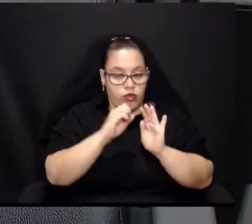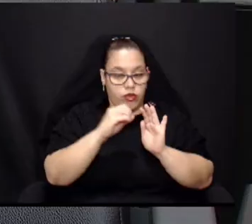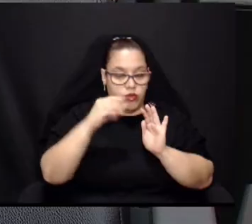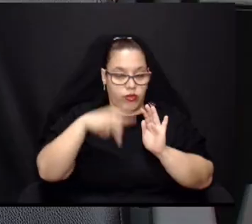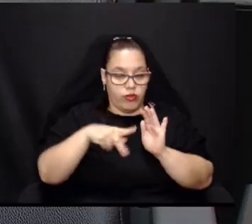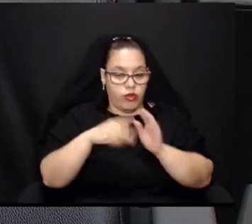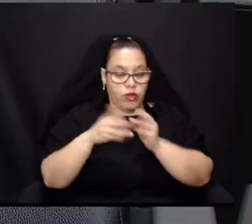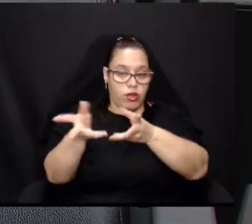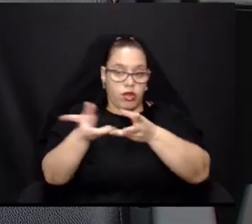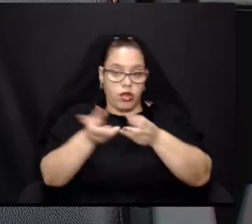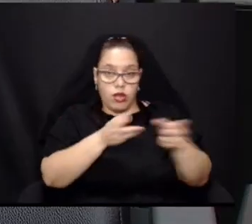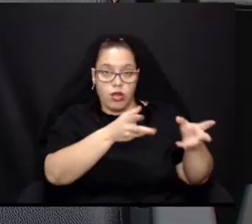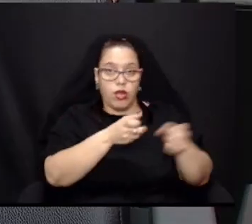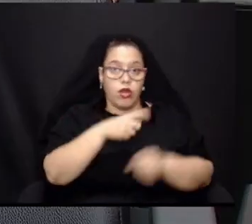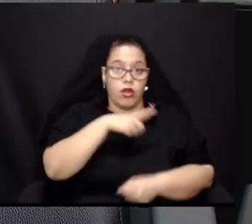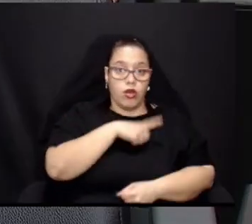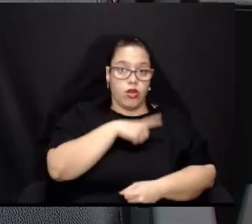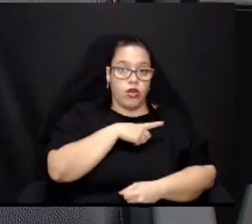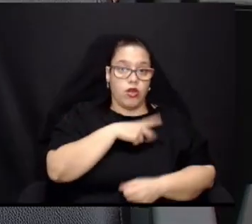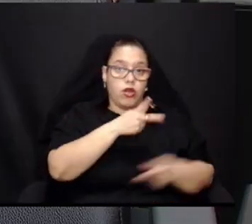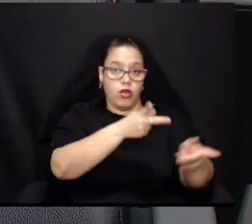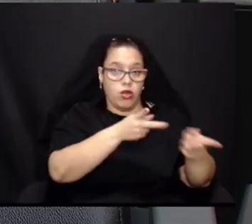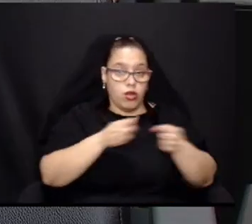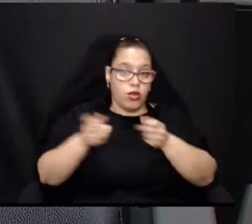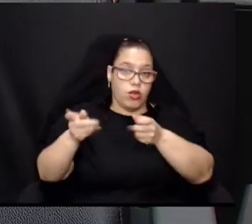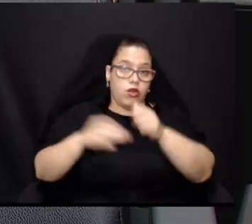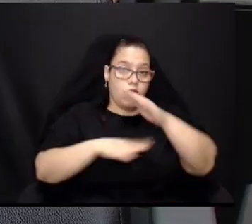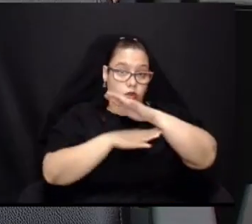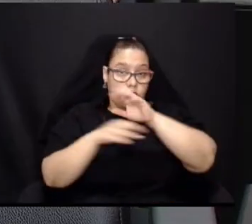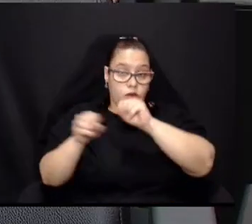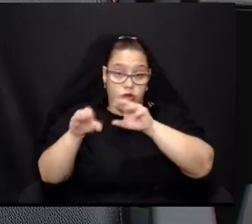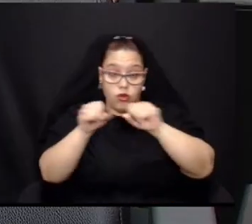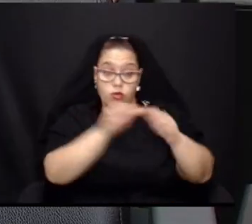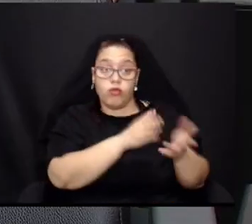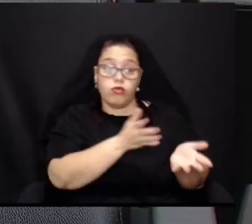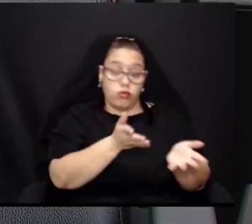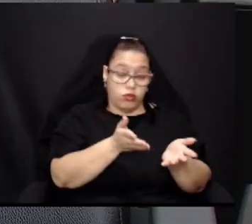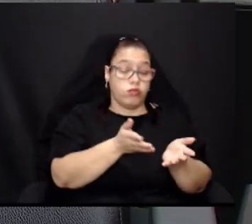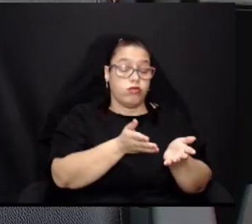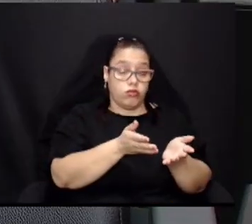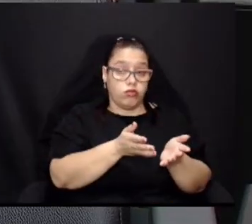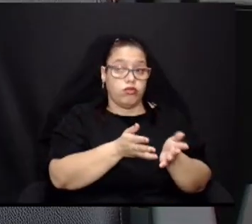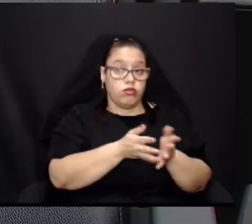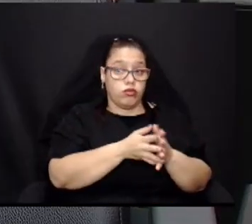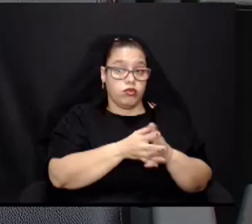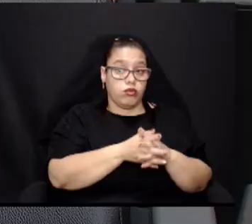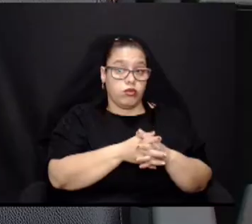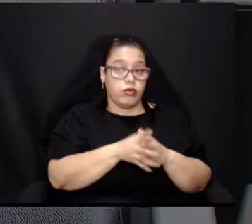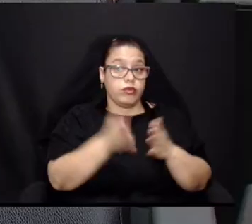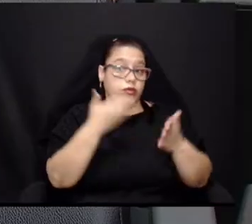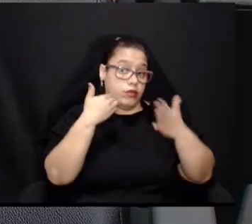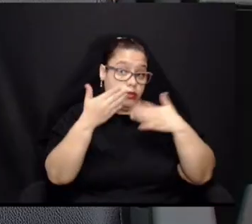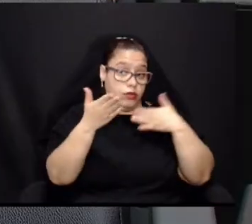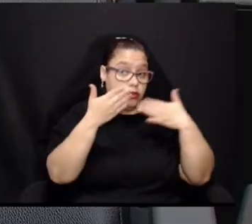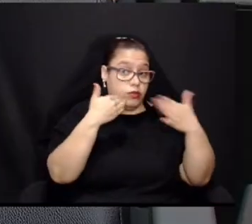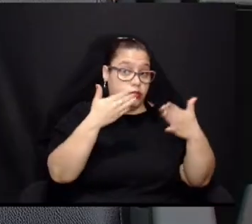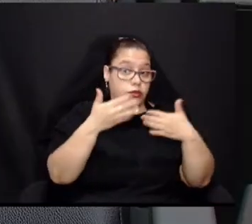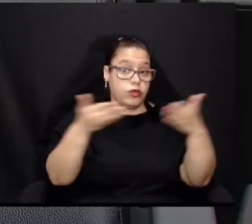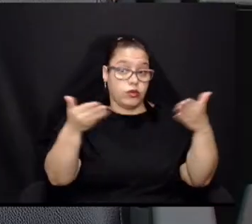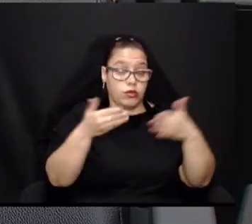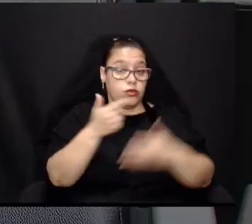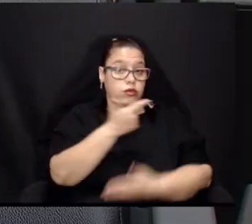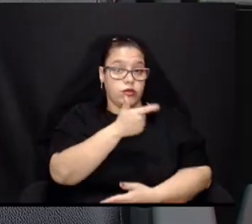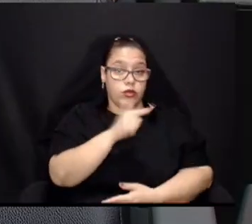existe também a visita, existe o Câmara Educa. Então, acaba que a gente vai fazendo quase esse boca a boca, né? Hoje a gente não tem uma estrutura